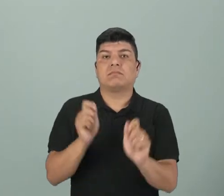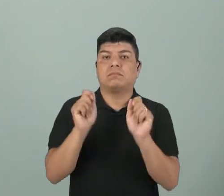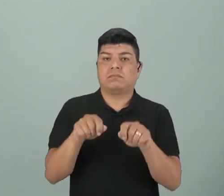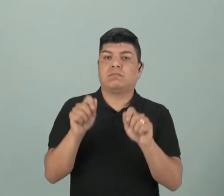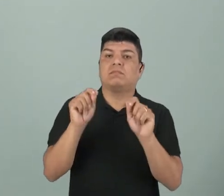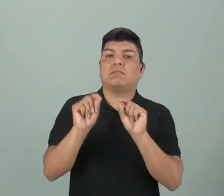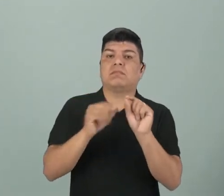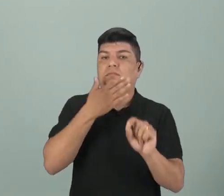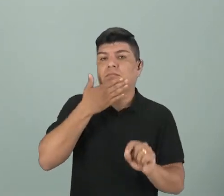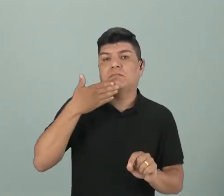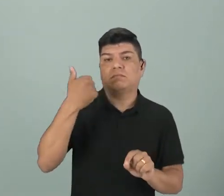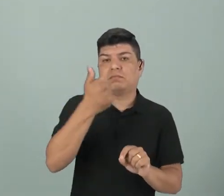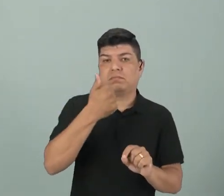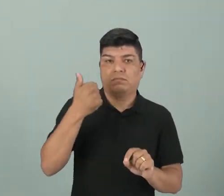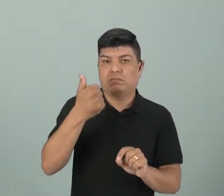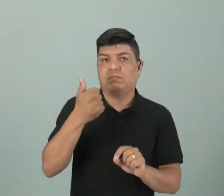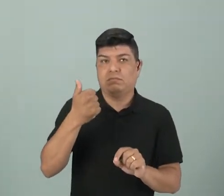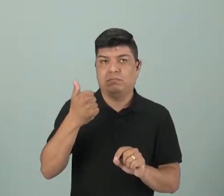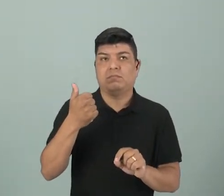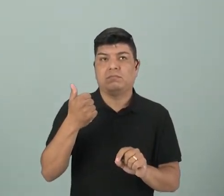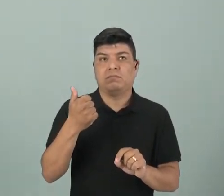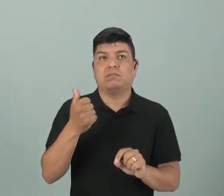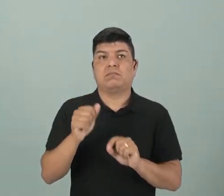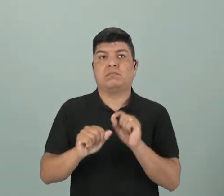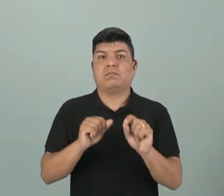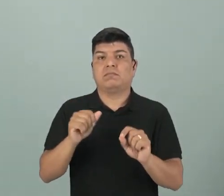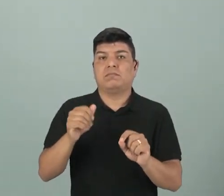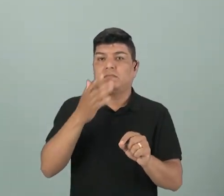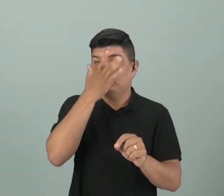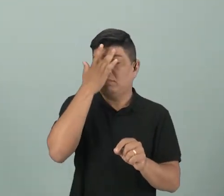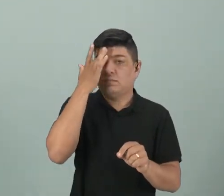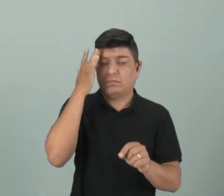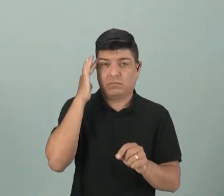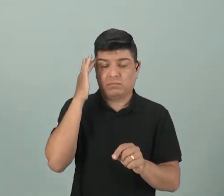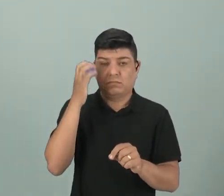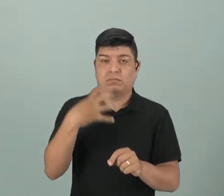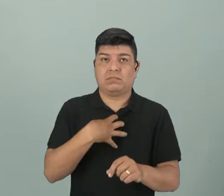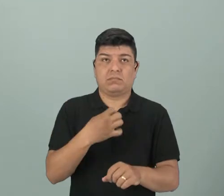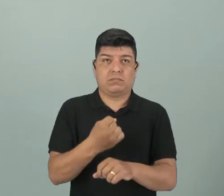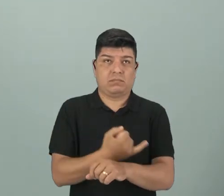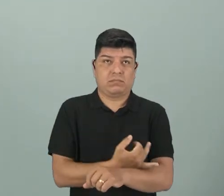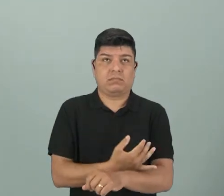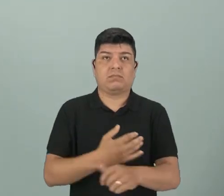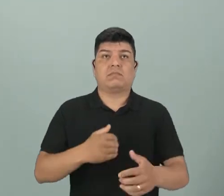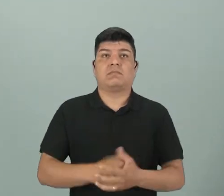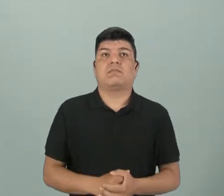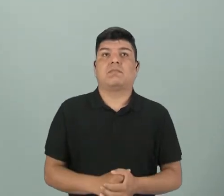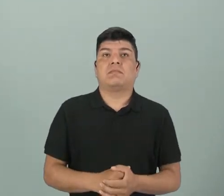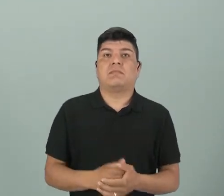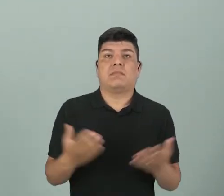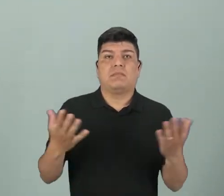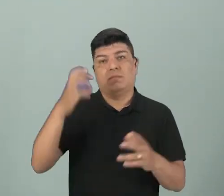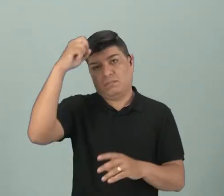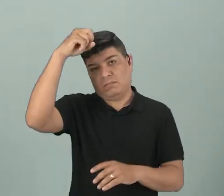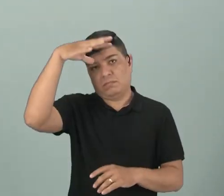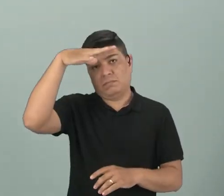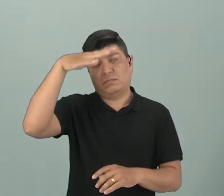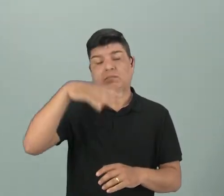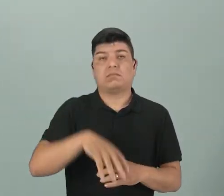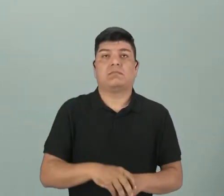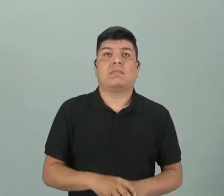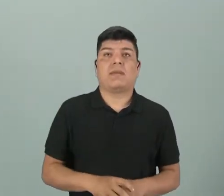para poder possibilitar uma melhora na cena e fazer com que o público sinta a emoção. Vamos